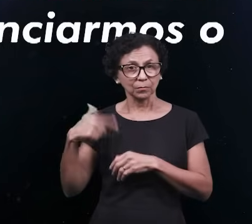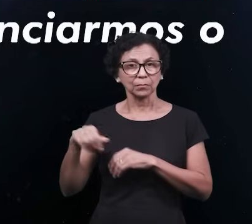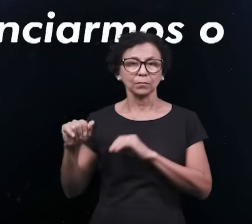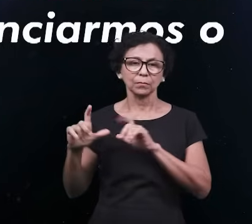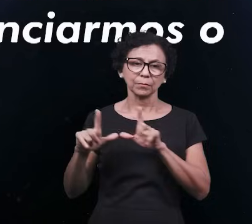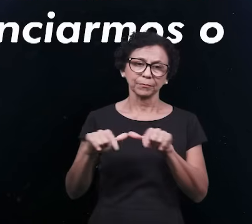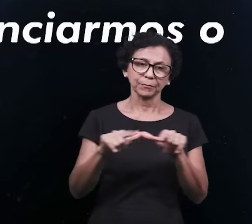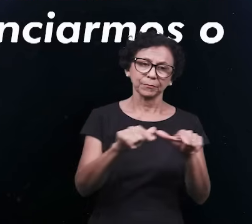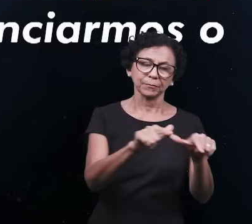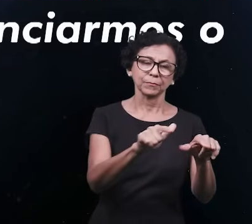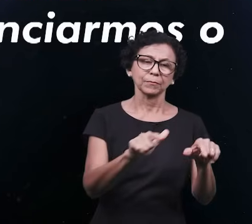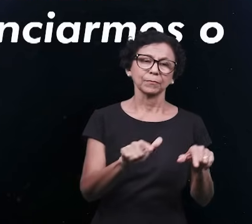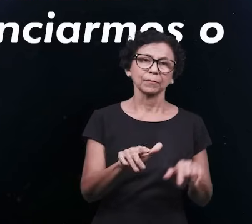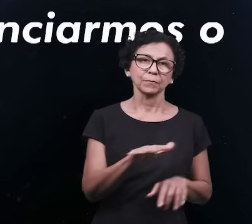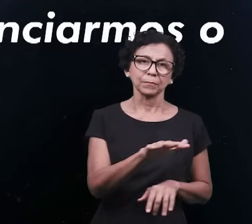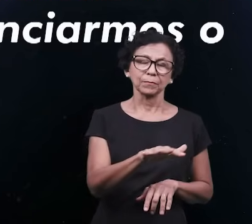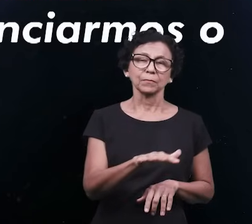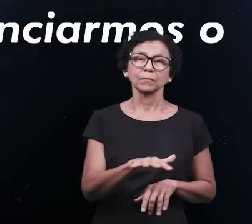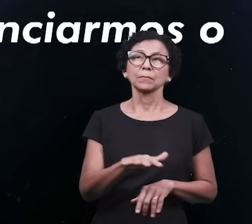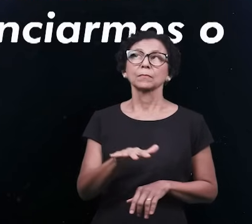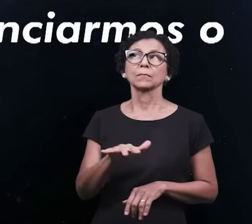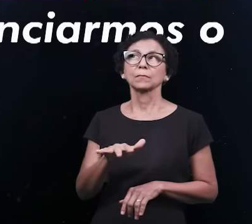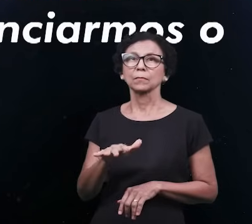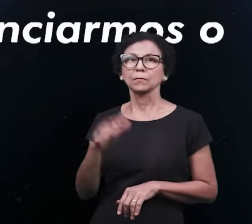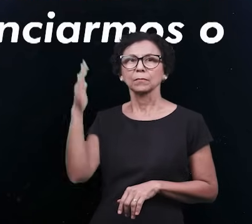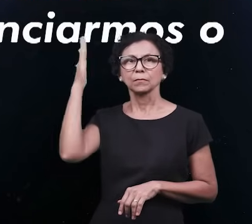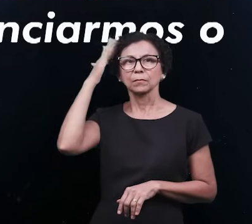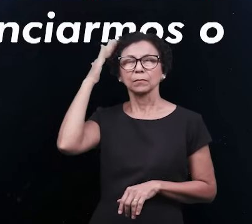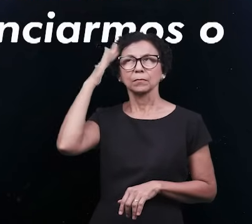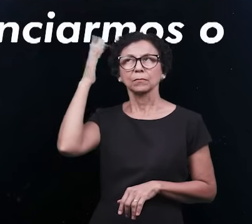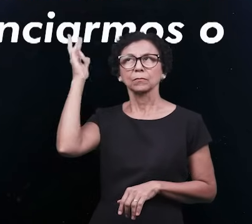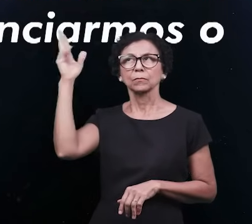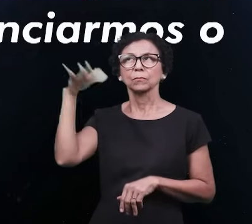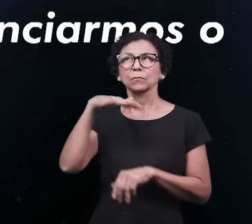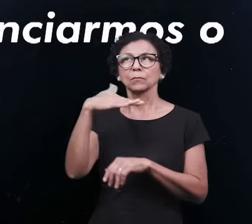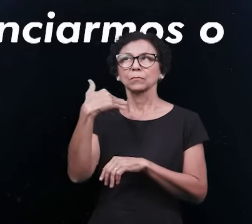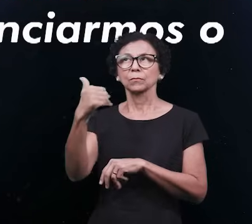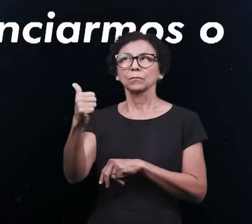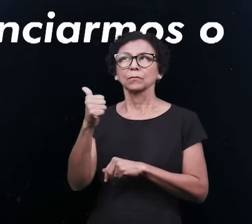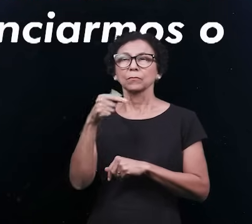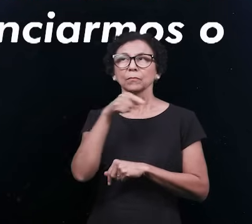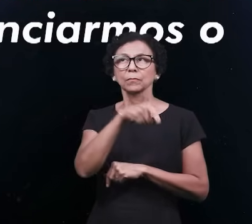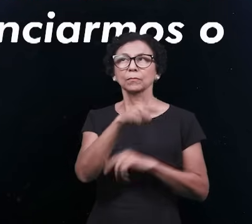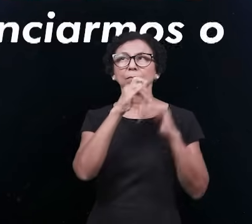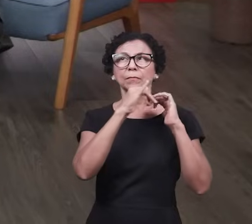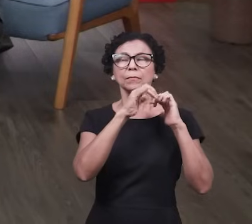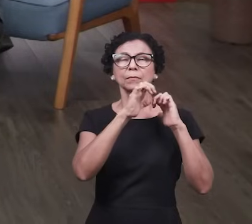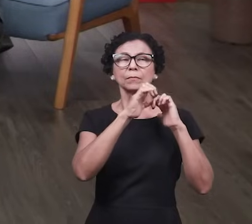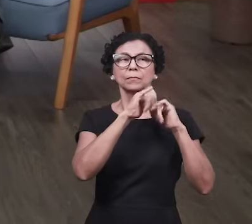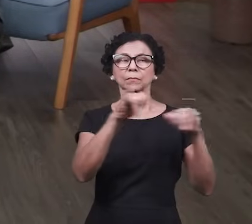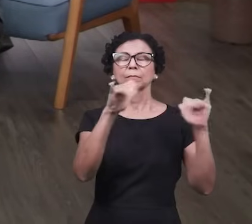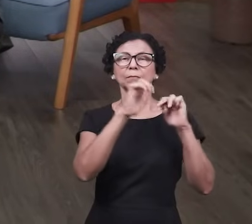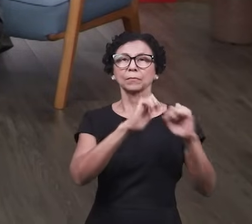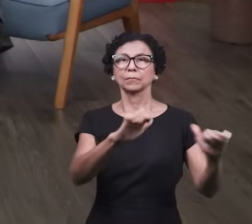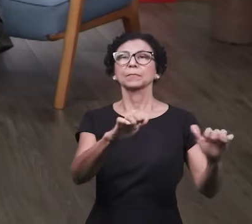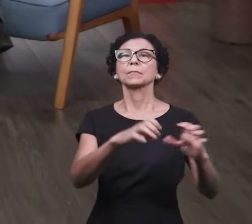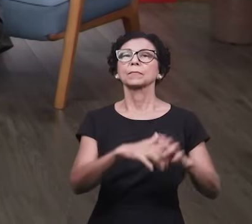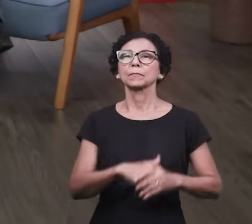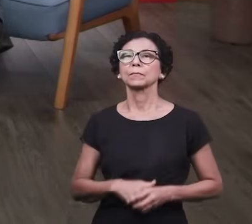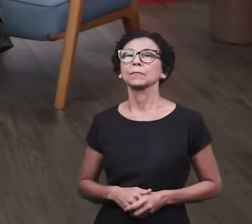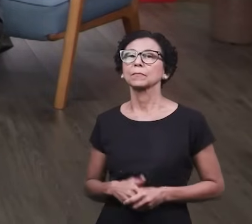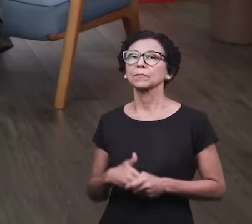Macedônia, concluindo que o Senhor nos chamava para lhes anunciarmos o Evangelho. Está aqui os